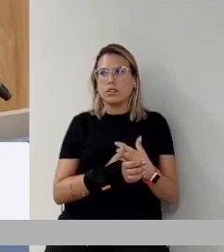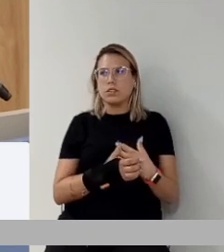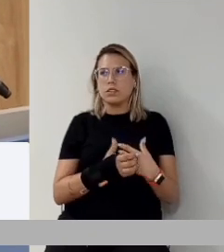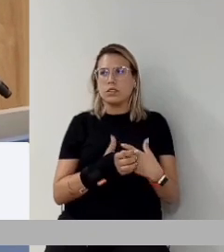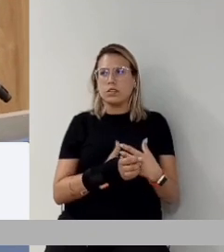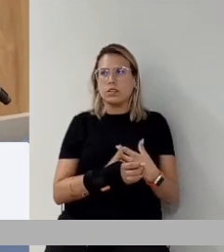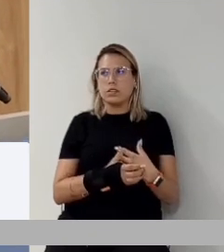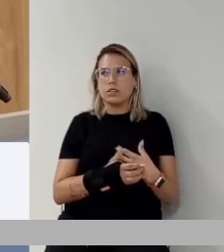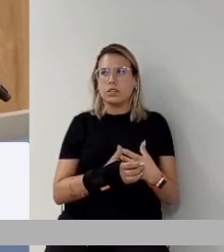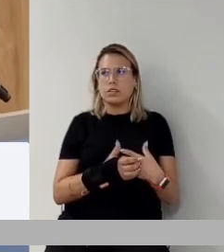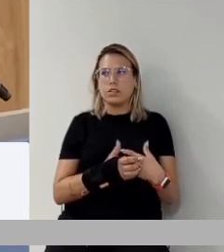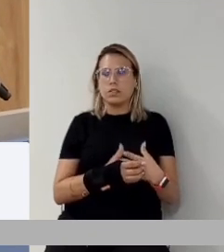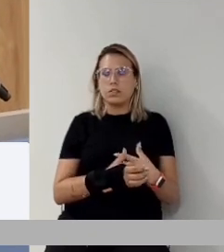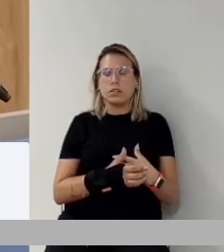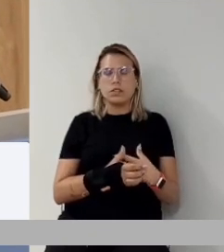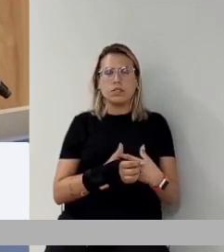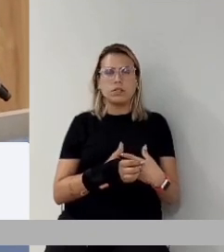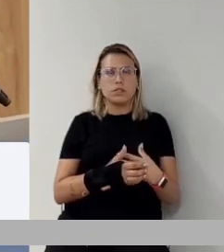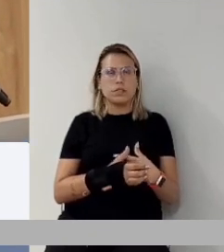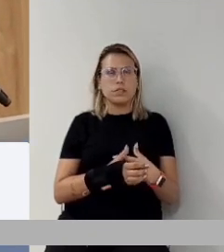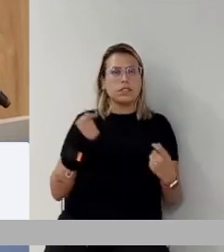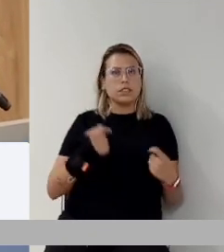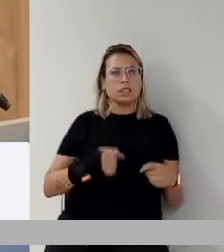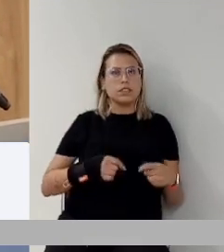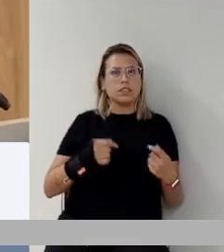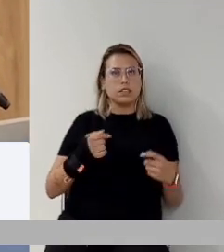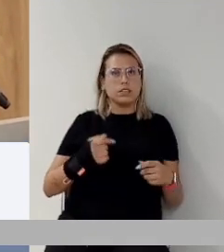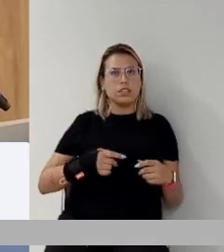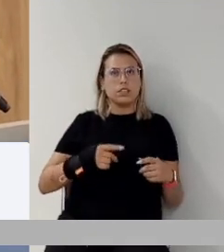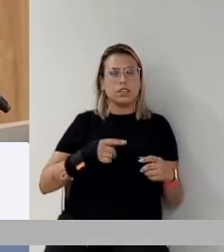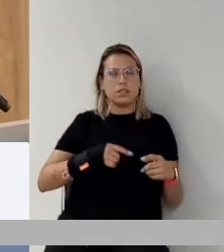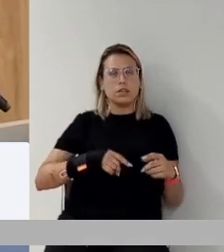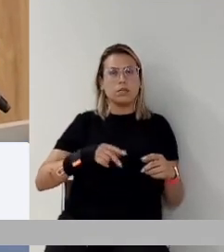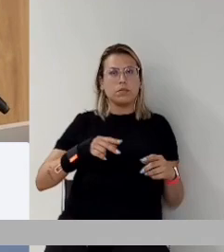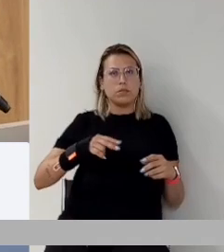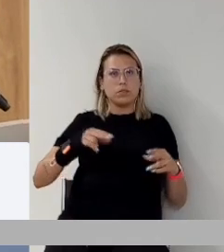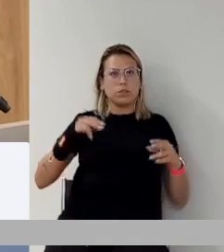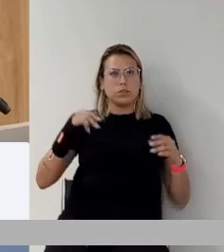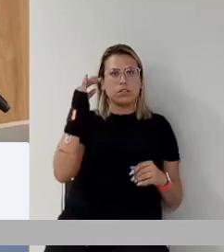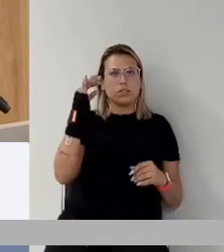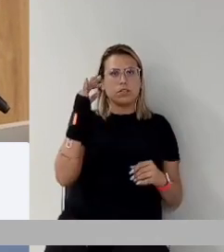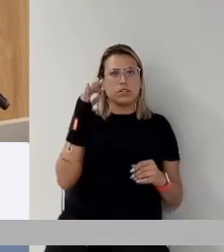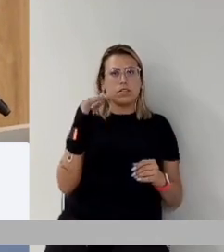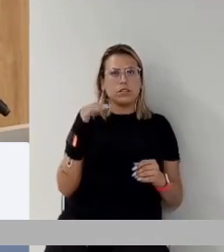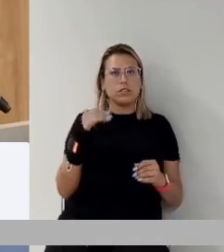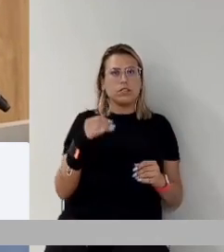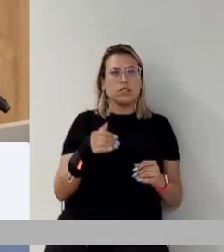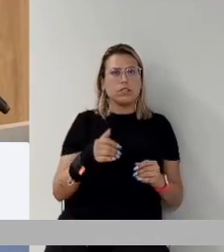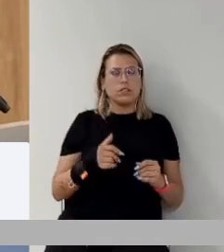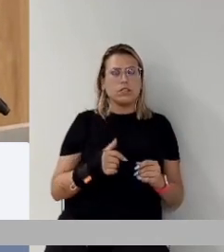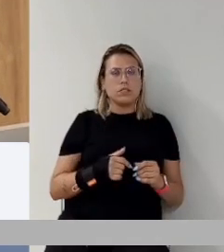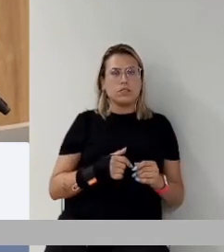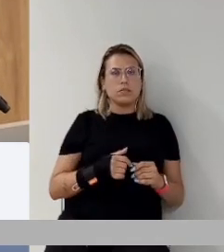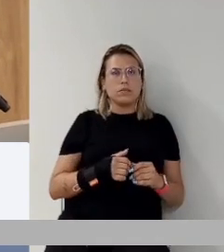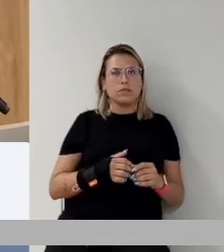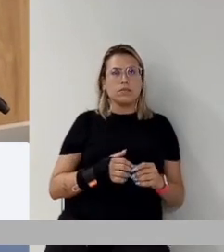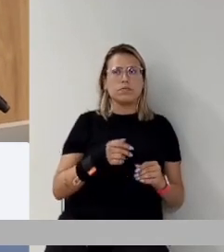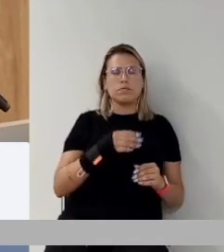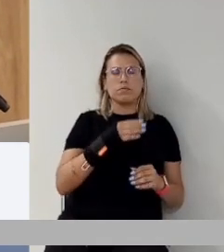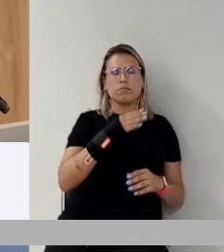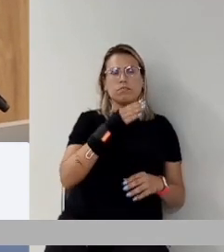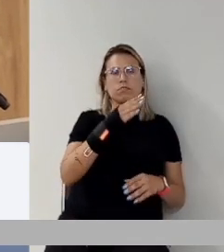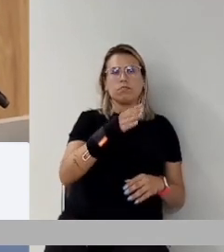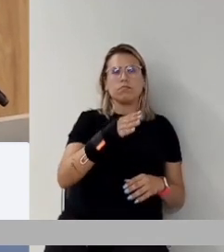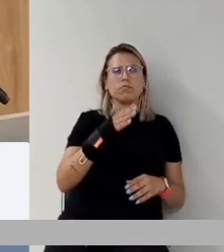que precisa né então é uma ação importante E aí me fez lembrar aqui a questão do leite ó estou que a gente andava de casa em casa e o